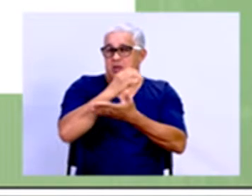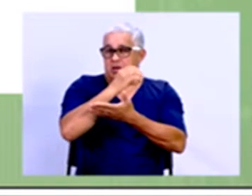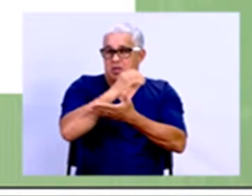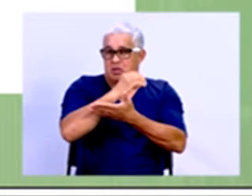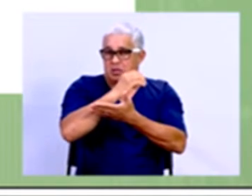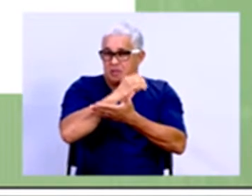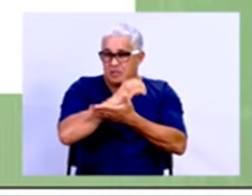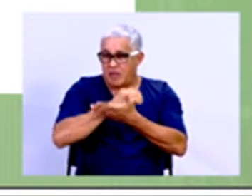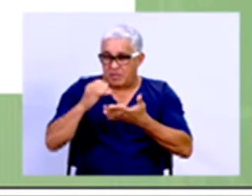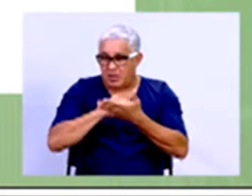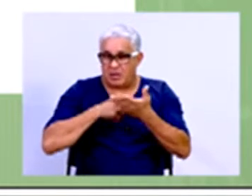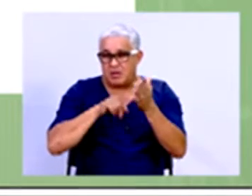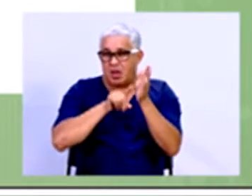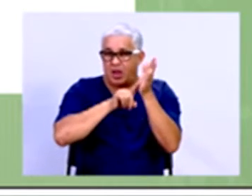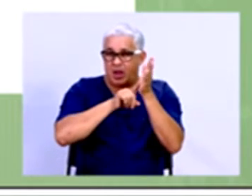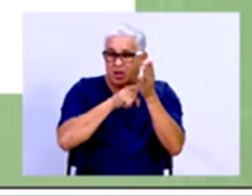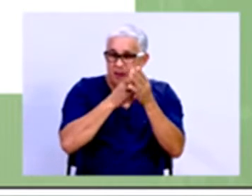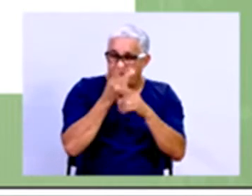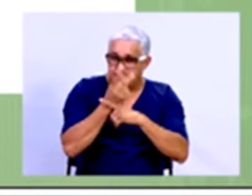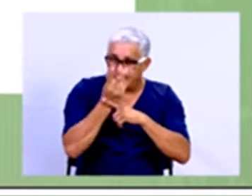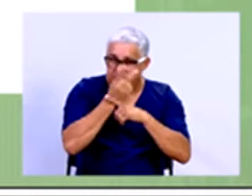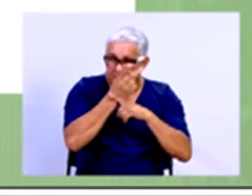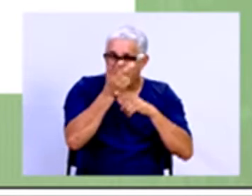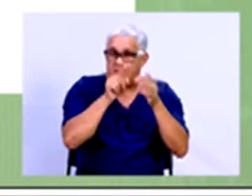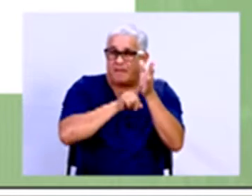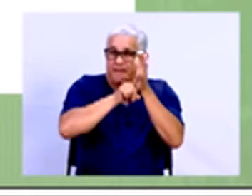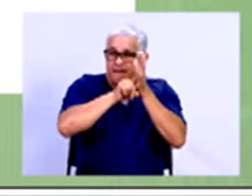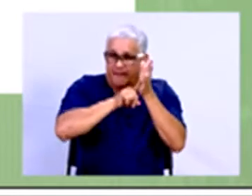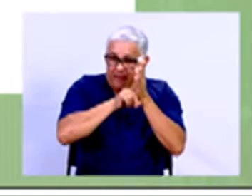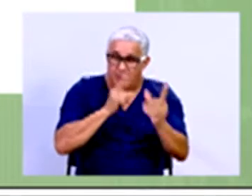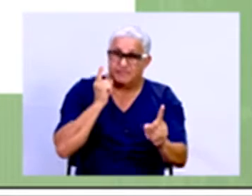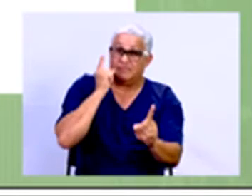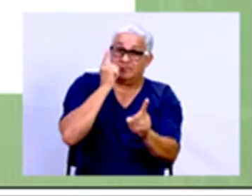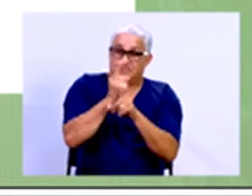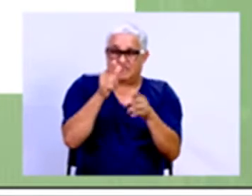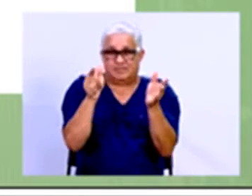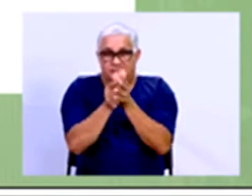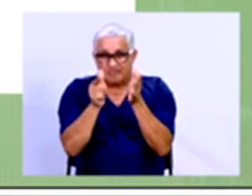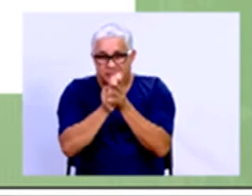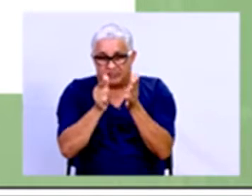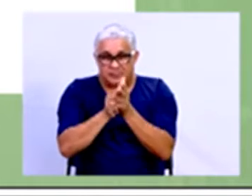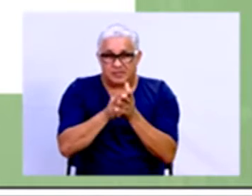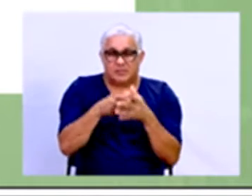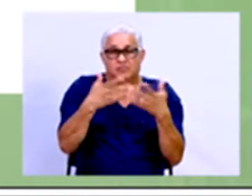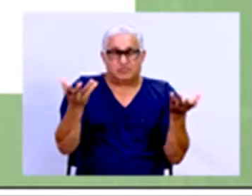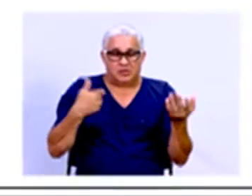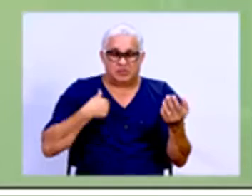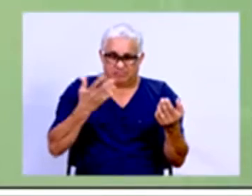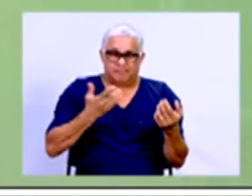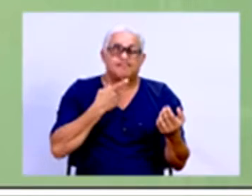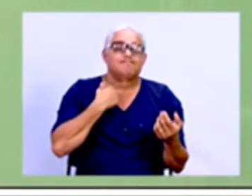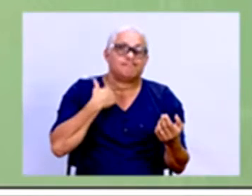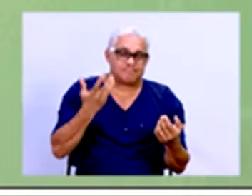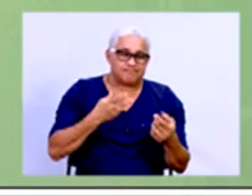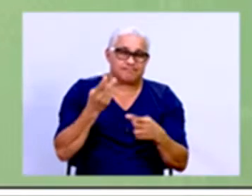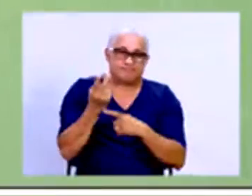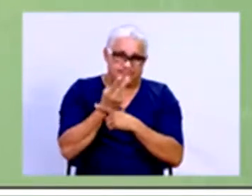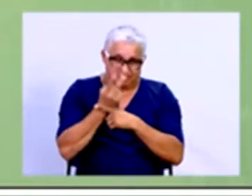no índice e procura a sua página específica. E lá você sai coletando qual informação você quer.